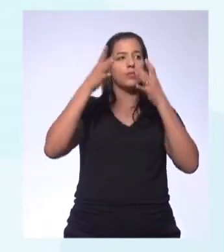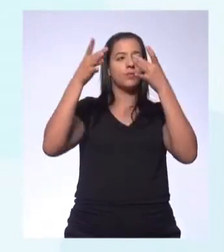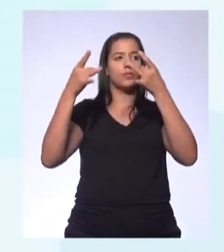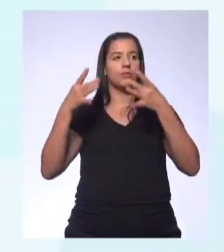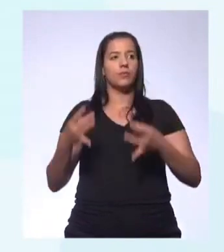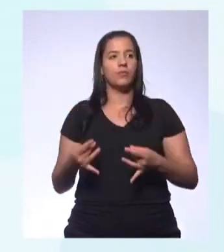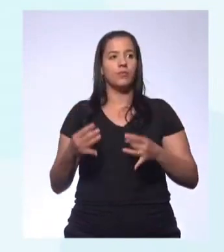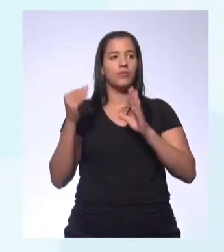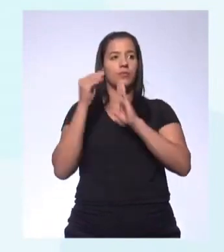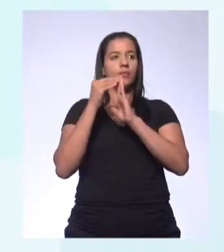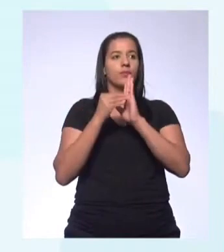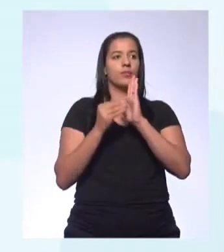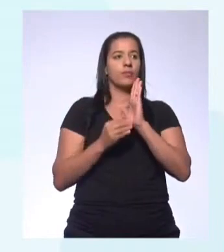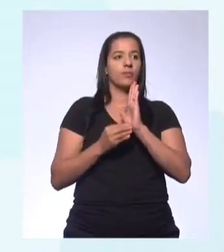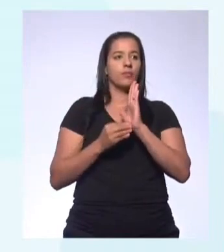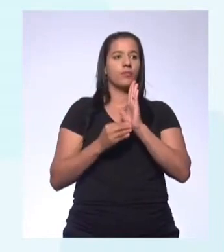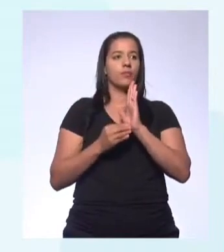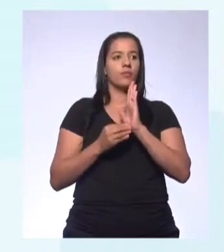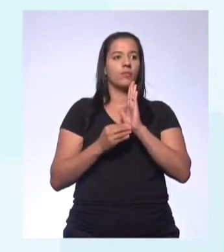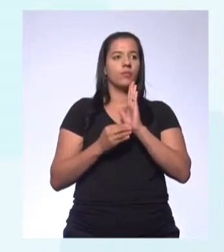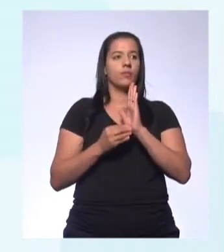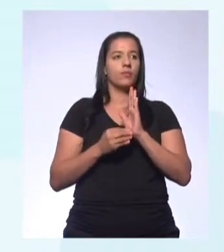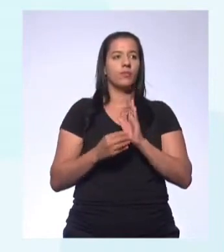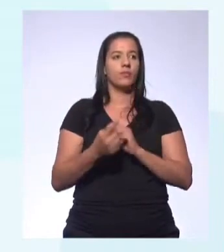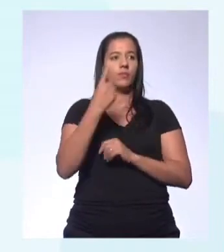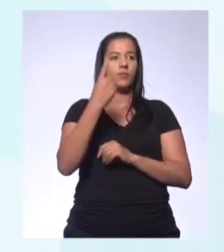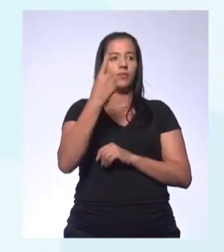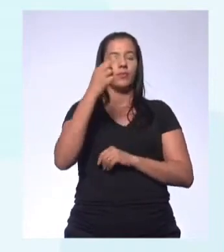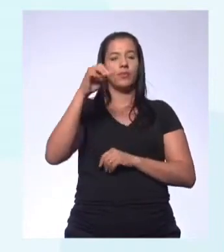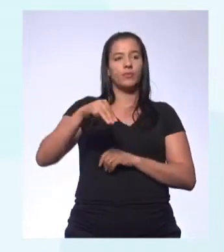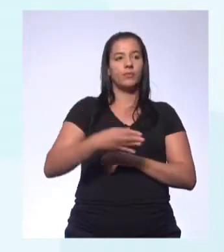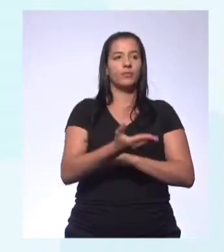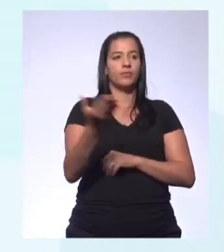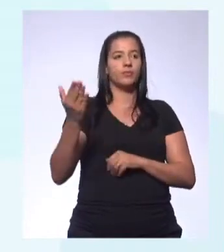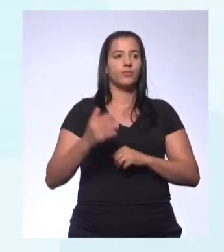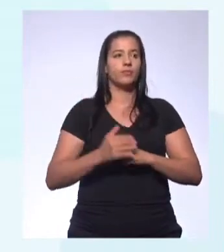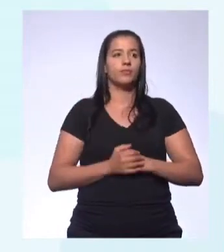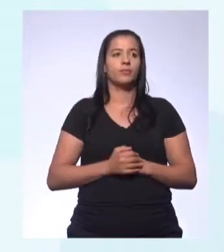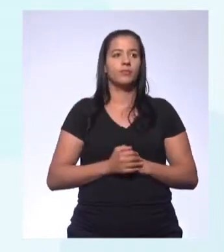descrever os efeitos do efeito estufa. Temos aí 1 minutinho para vocês.